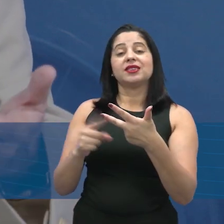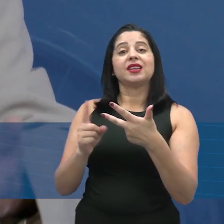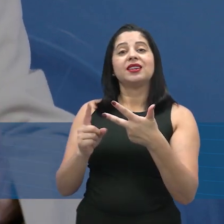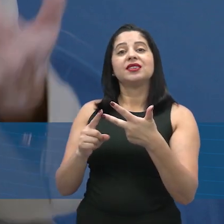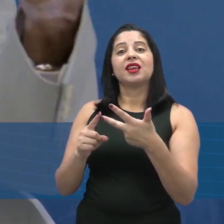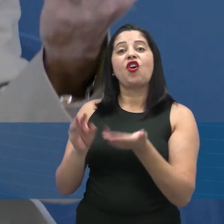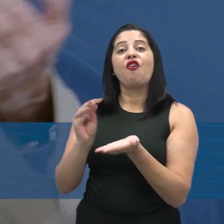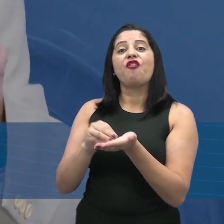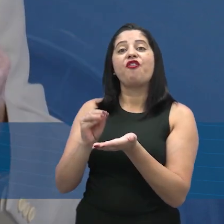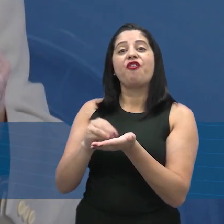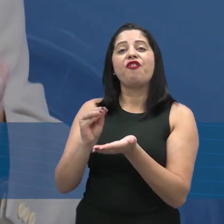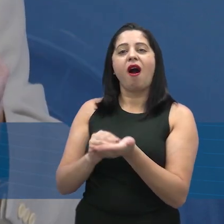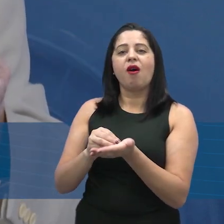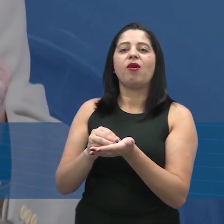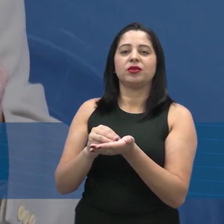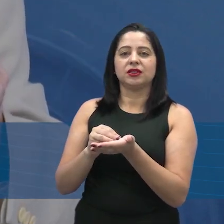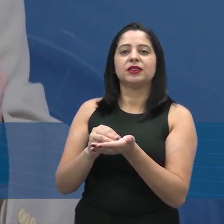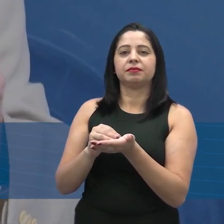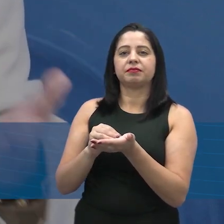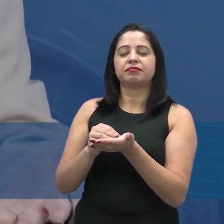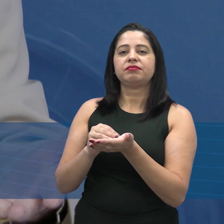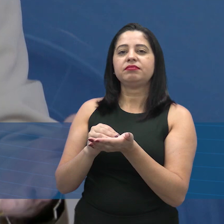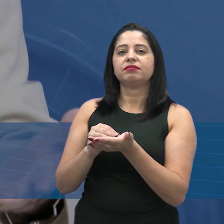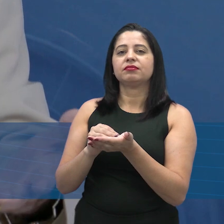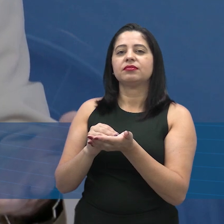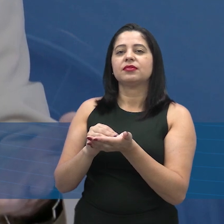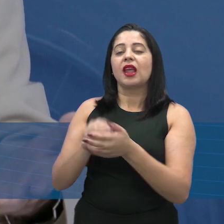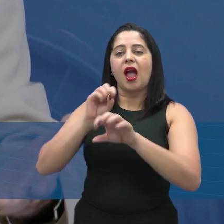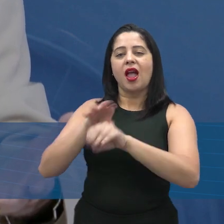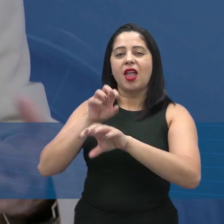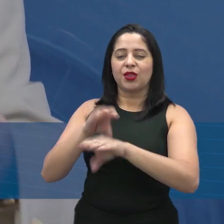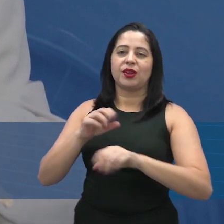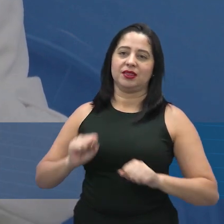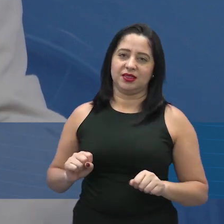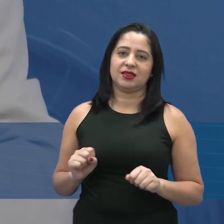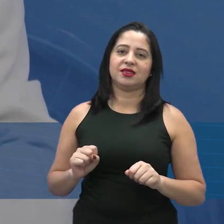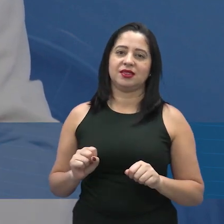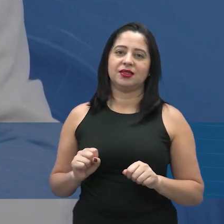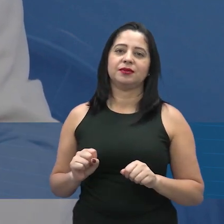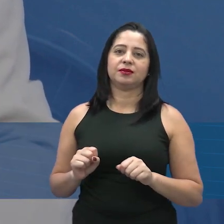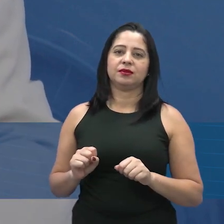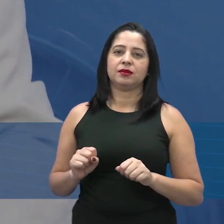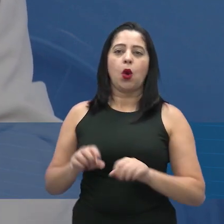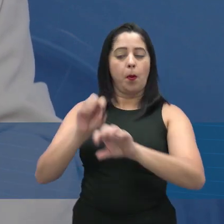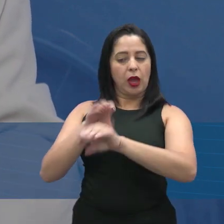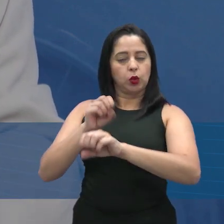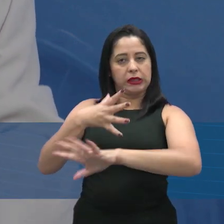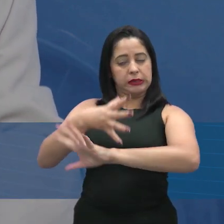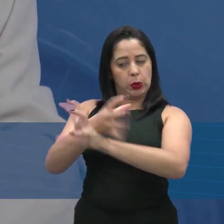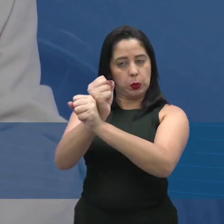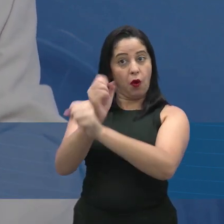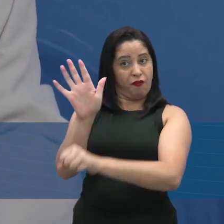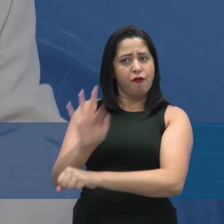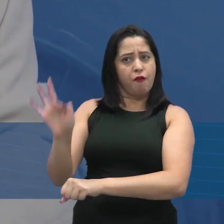falta exatamente daquilo que o José Maurício citou, de educação. Né, de uma educação formal que